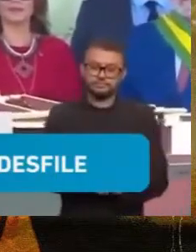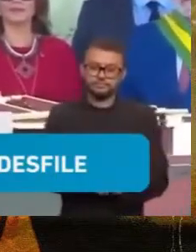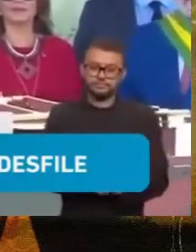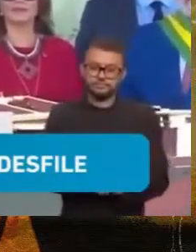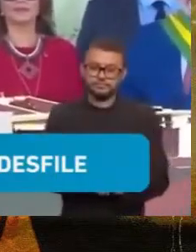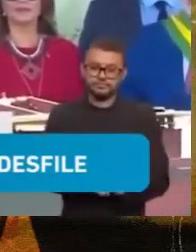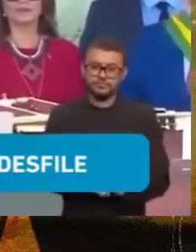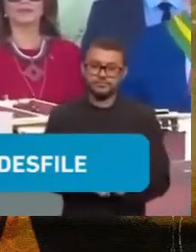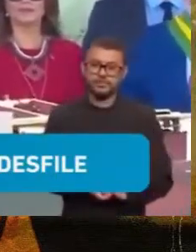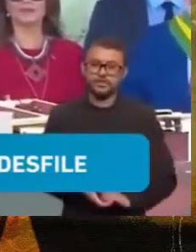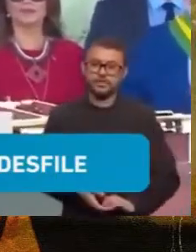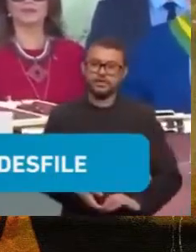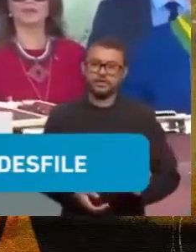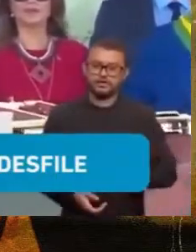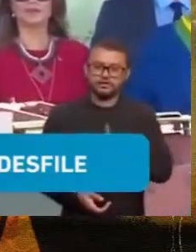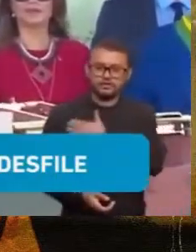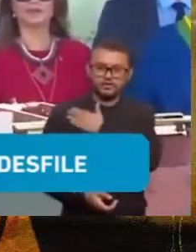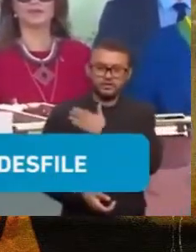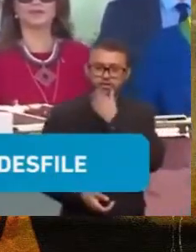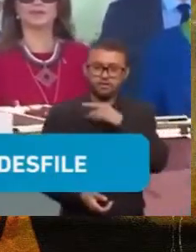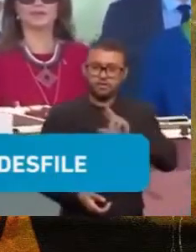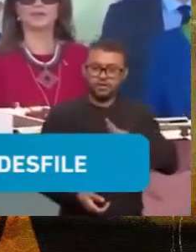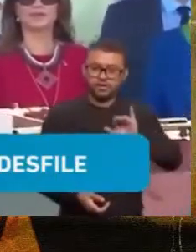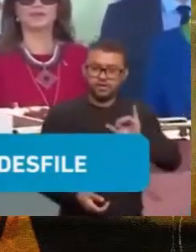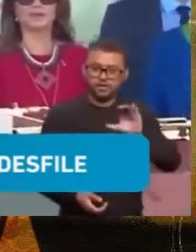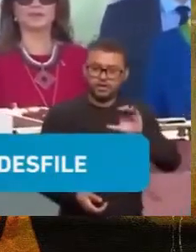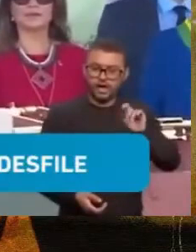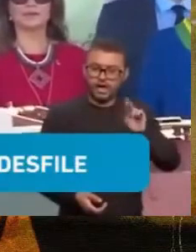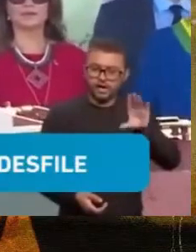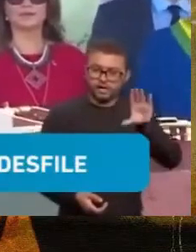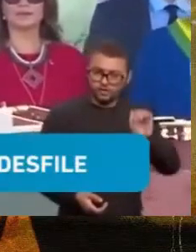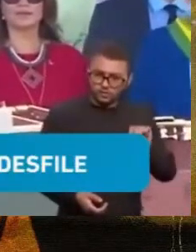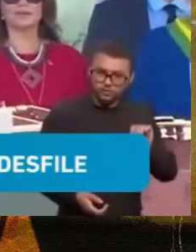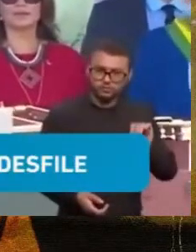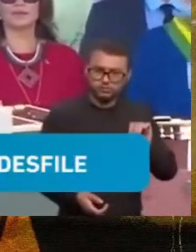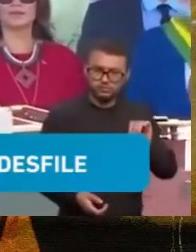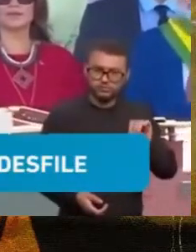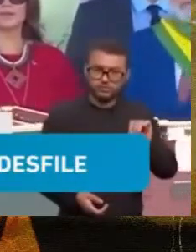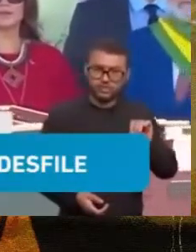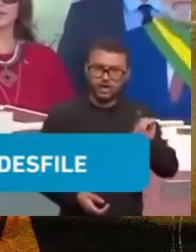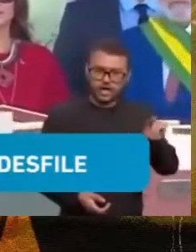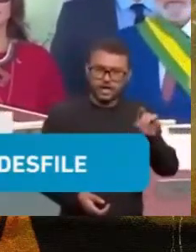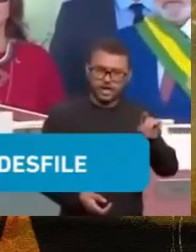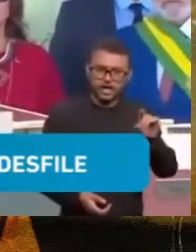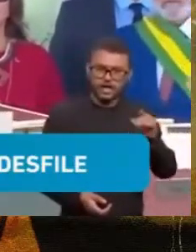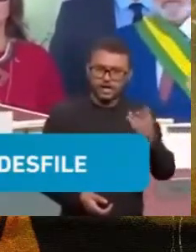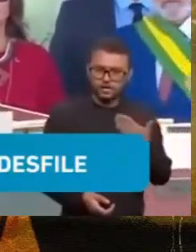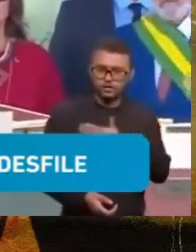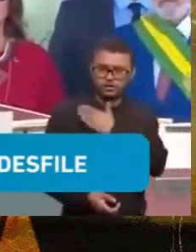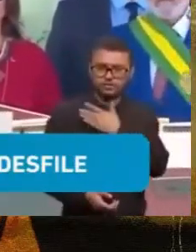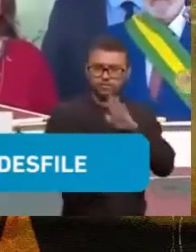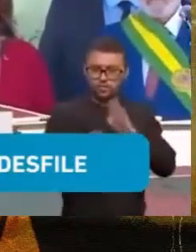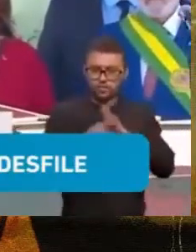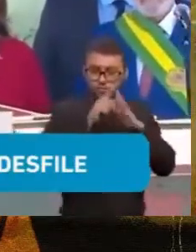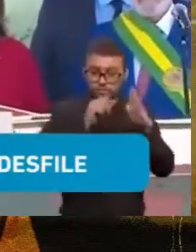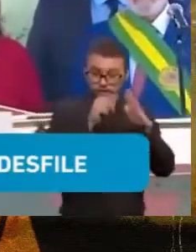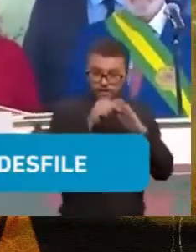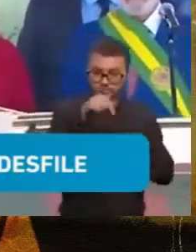General de divisão Ricardo Piai Carmona, comandante militar do Planalto,